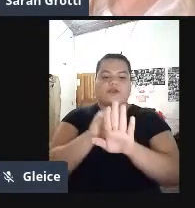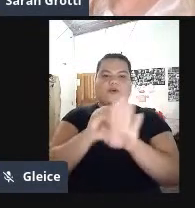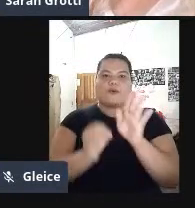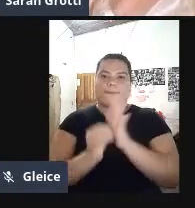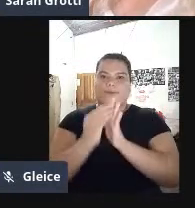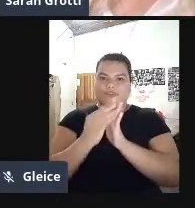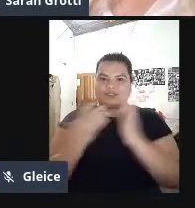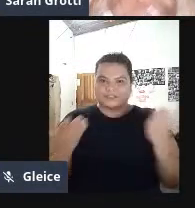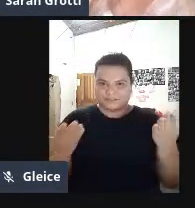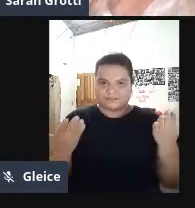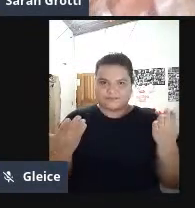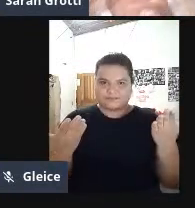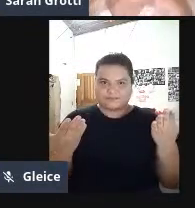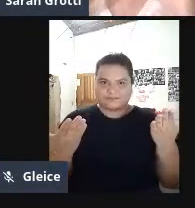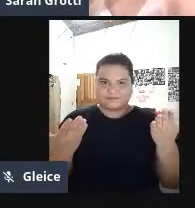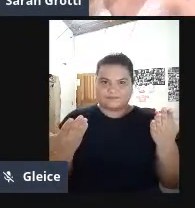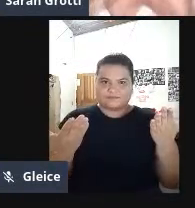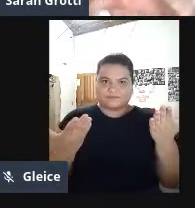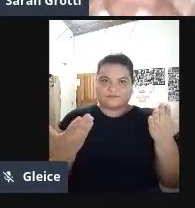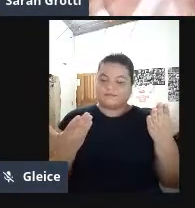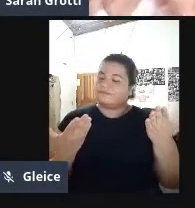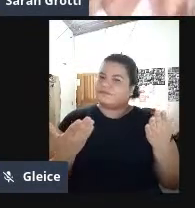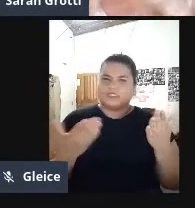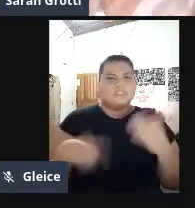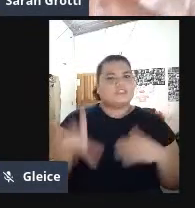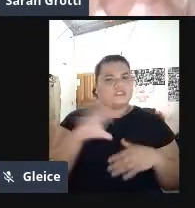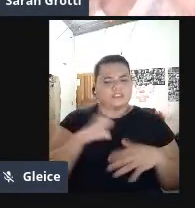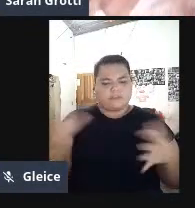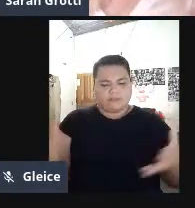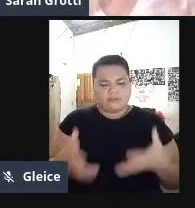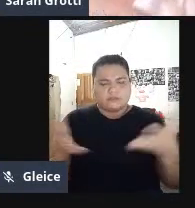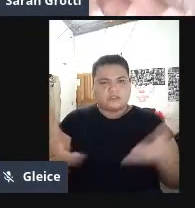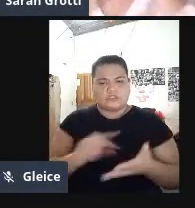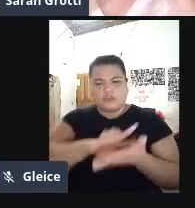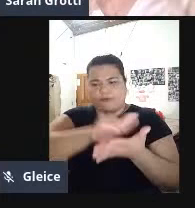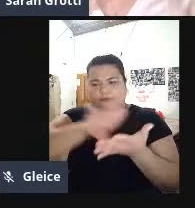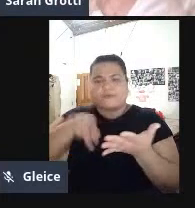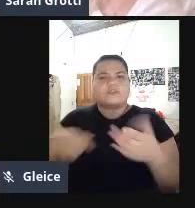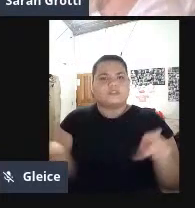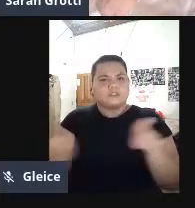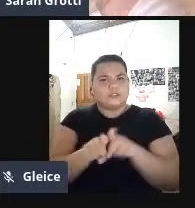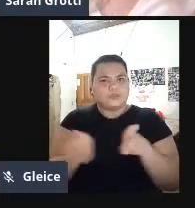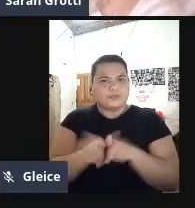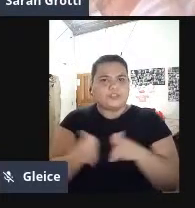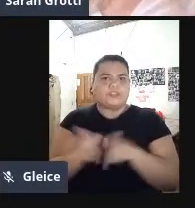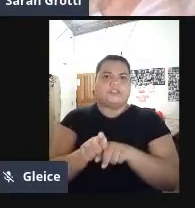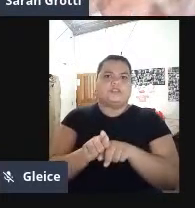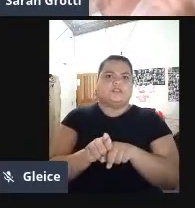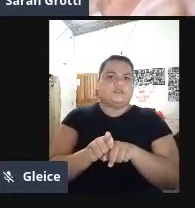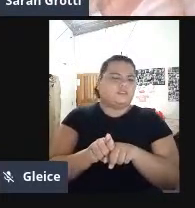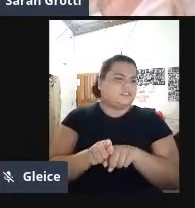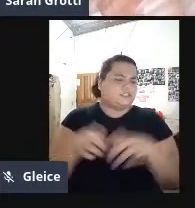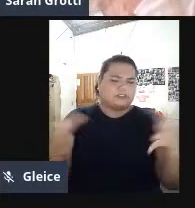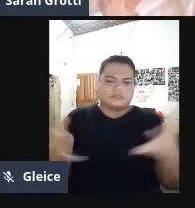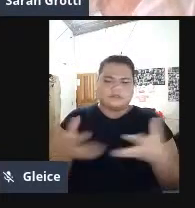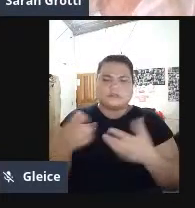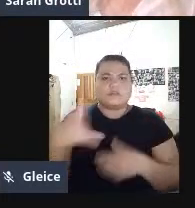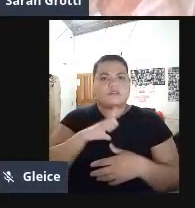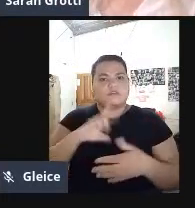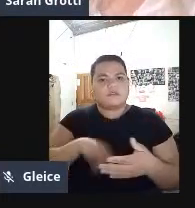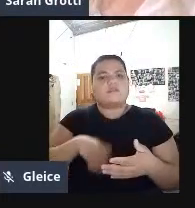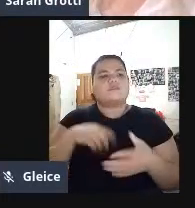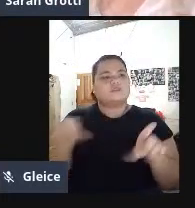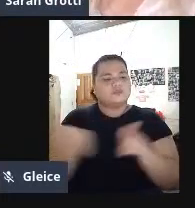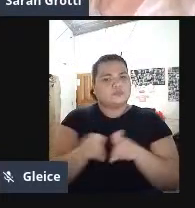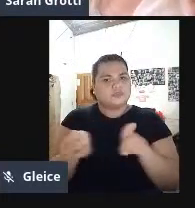atingir o consumo de proteína vegetal só com as leguminosas, os legumes, a salada, tá bom? Não precisem